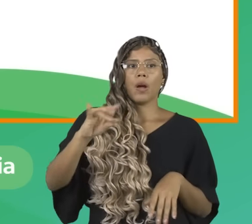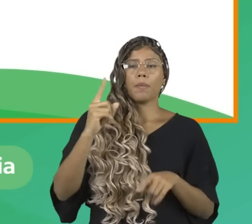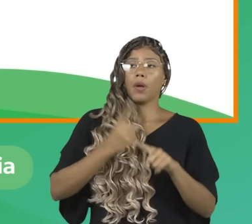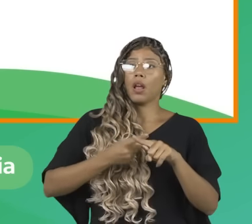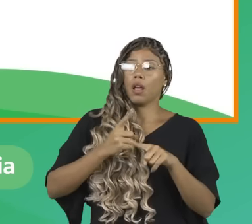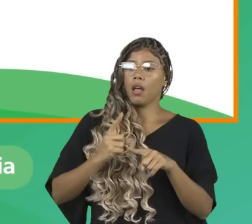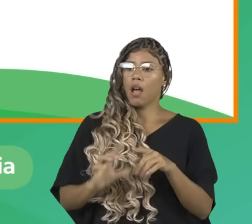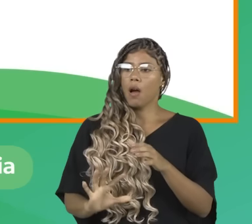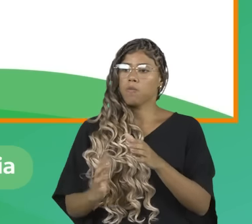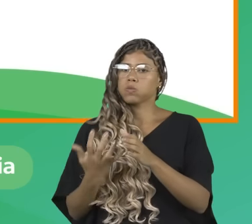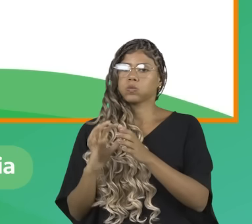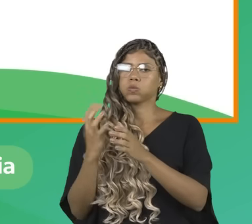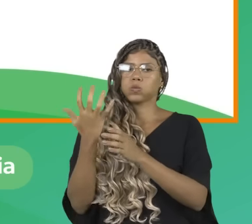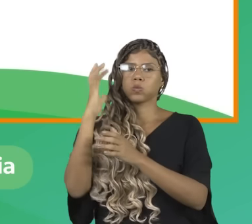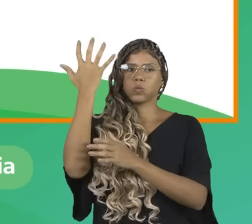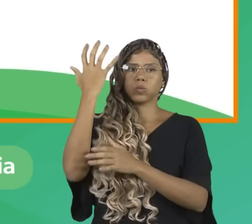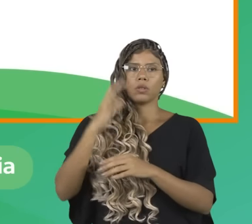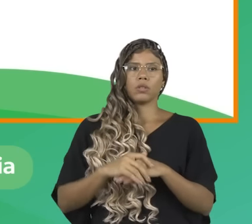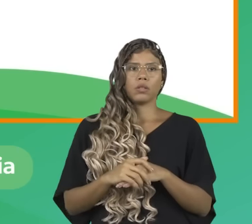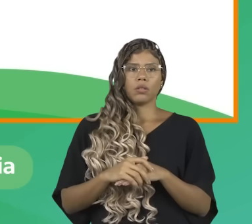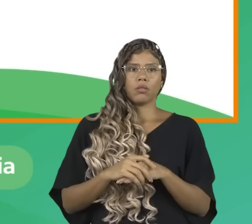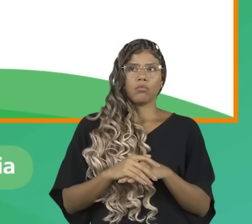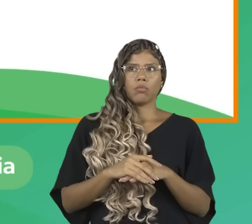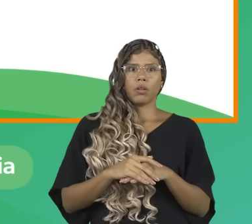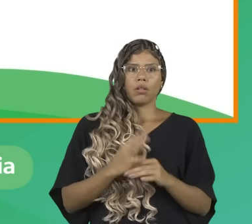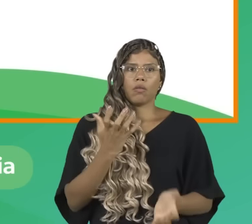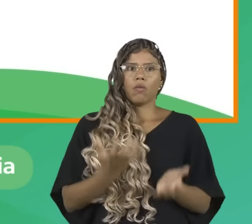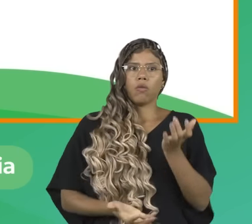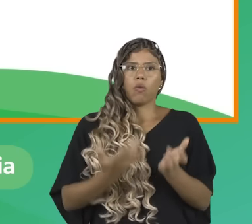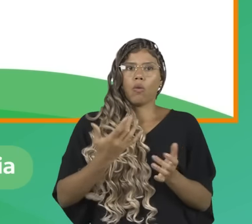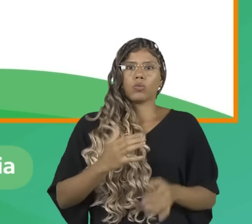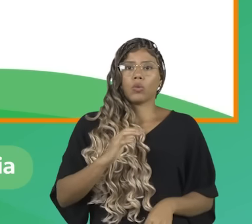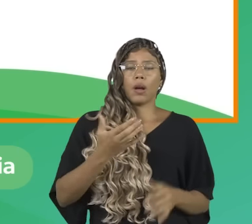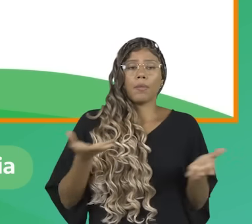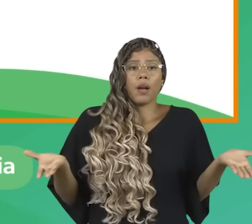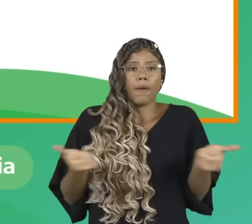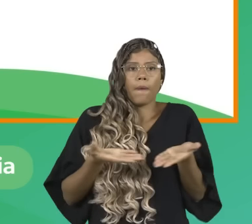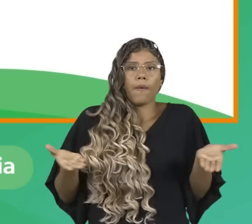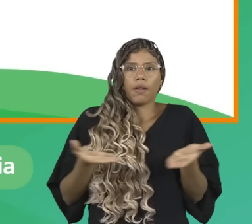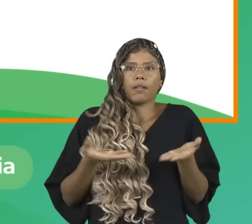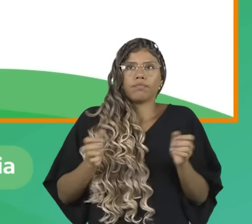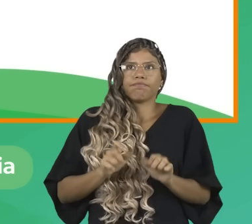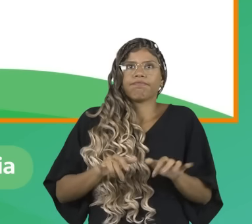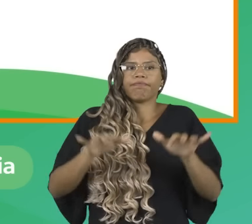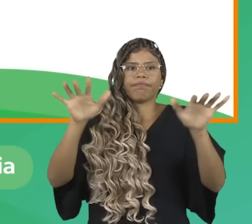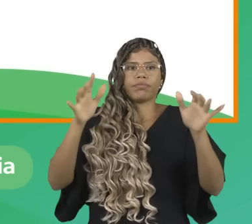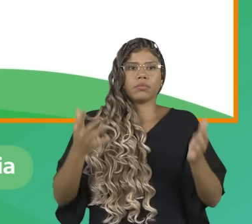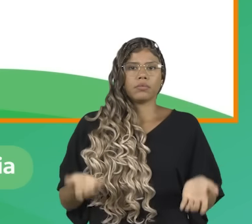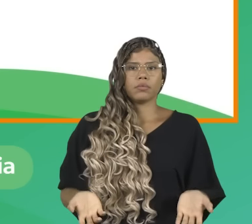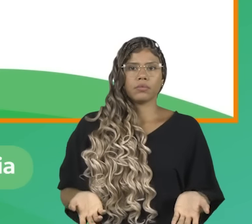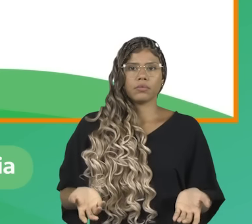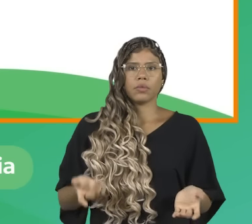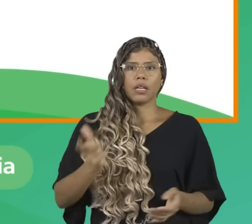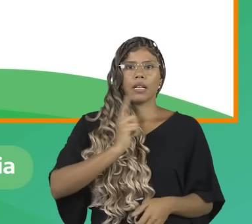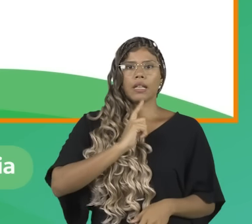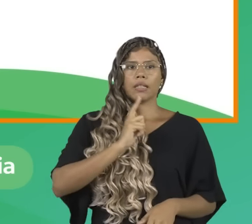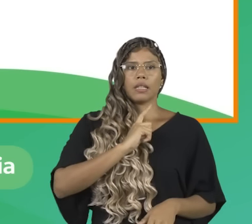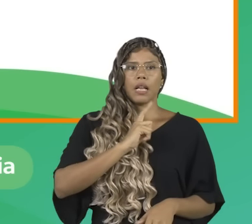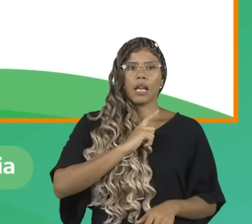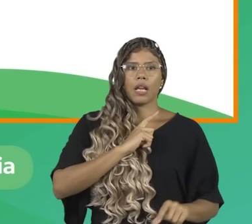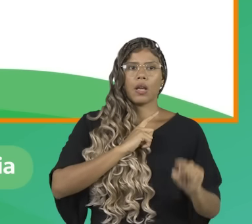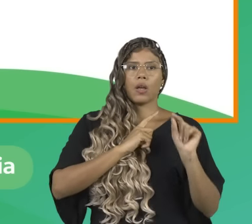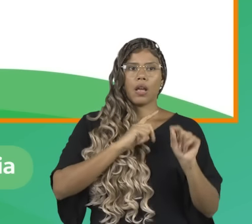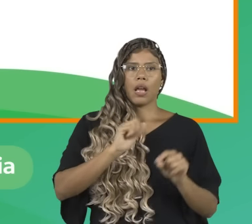o carbono agora, enquanto ele ainda se acumula, tendo um efeito crescente. Existe um processo chamado Agenda 2030.